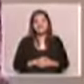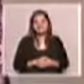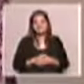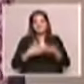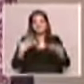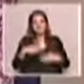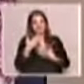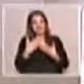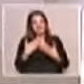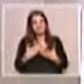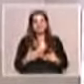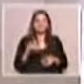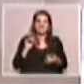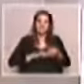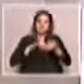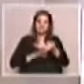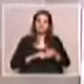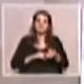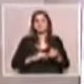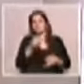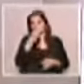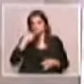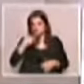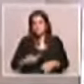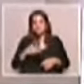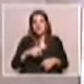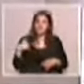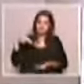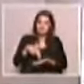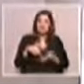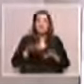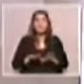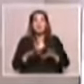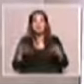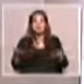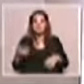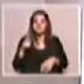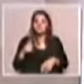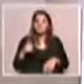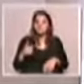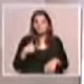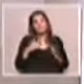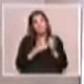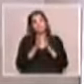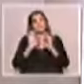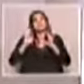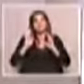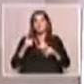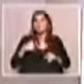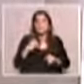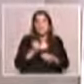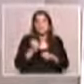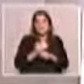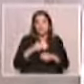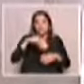Queria agradecer em nome da Associação dos Nutricionistas a presença, mas na realidade, além de eu, graças a Deus, não trabalhar dentro de